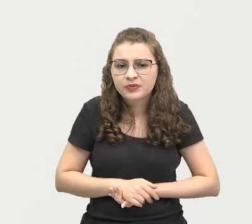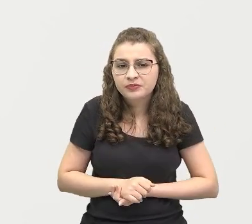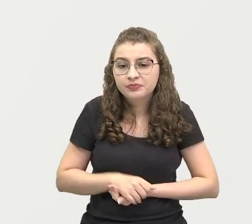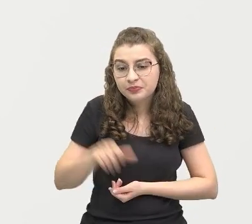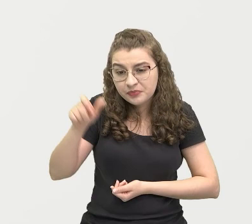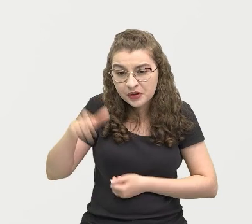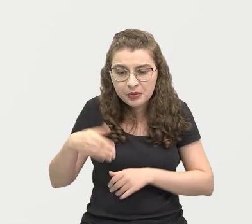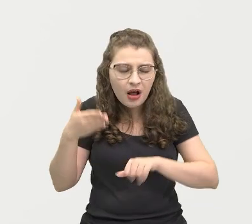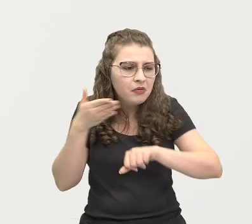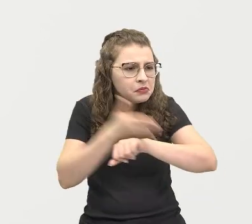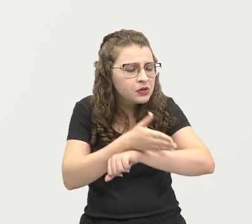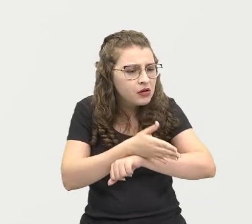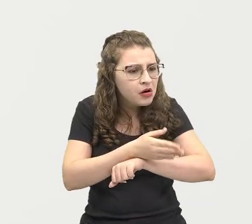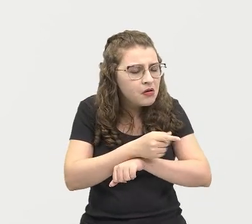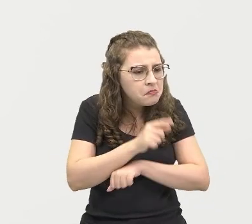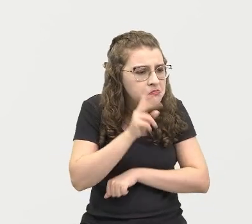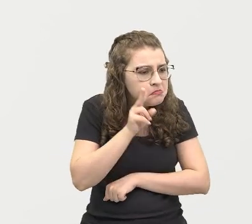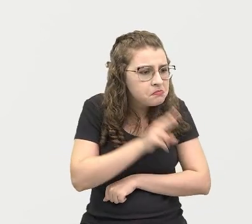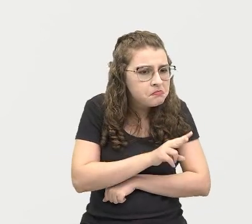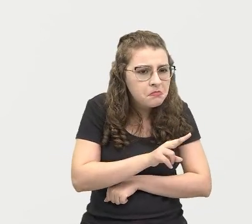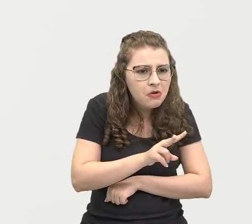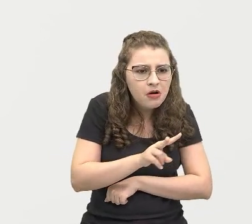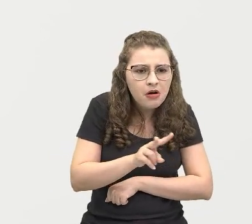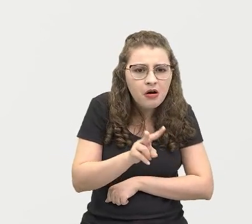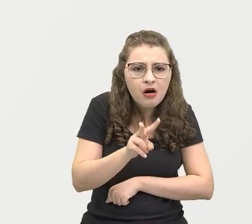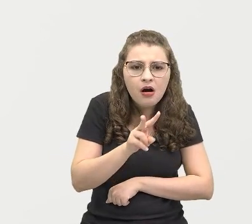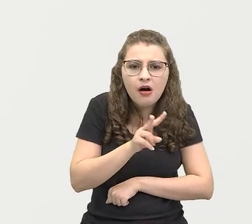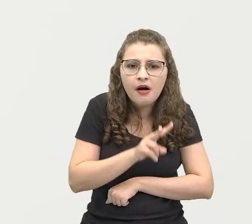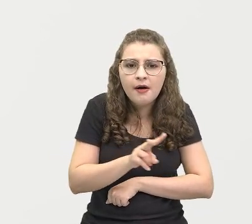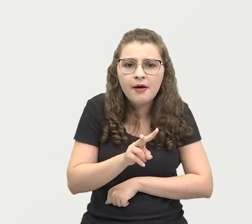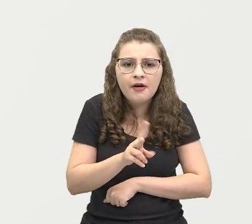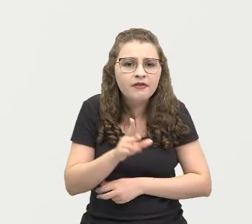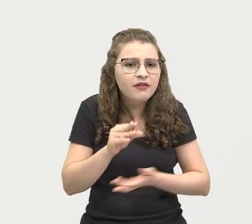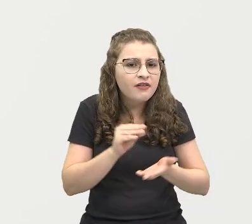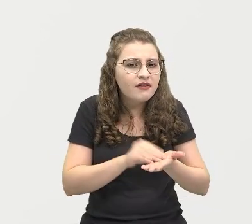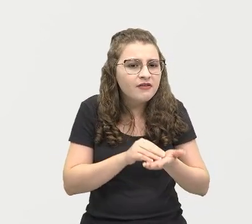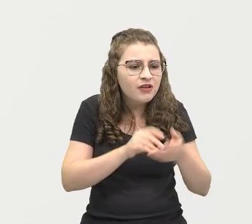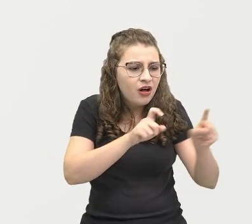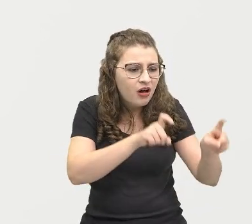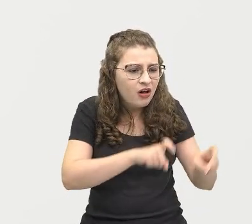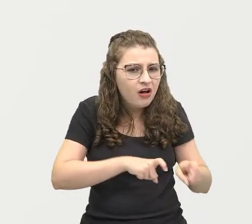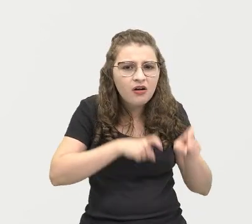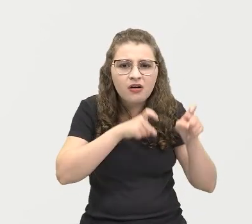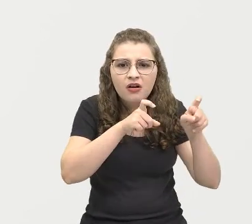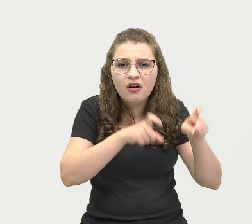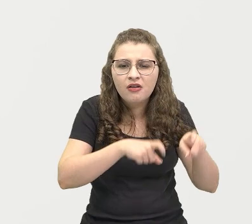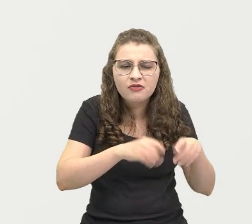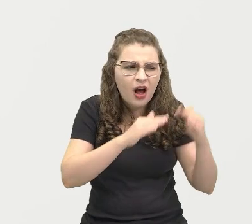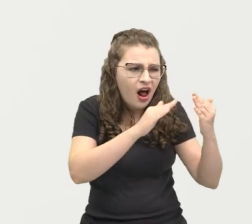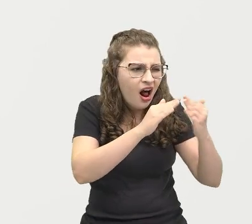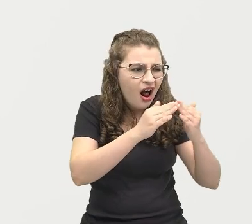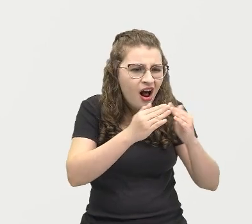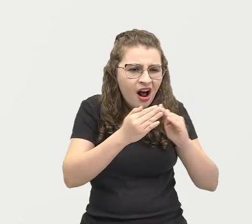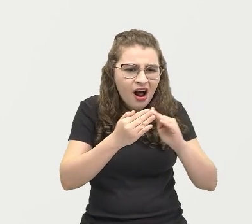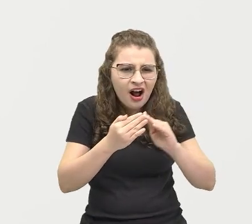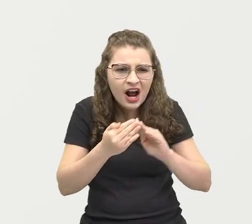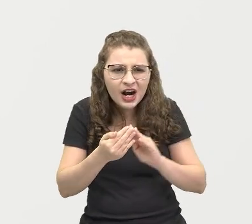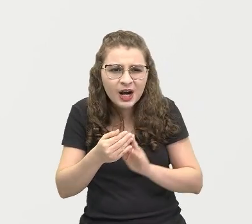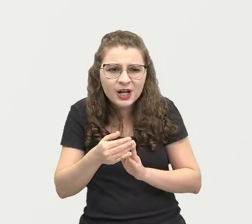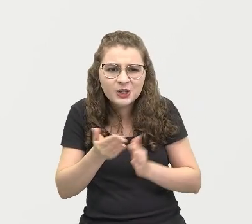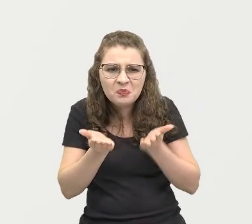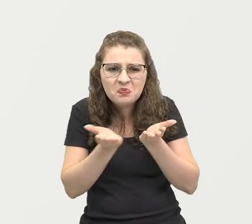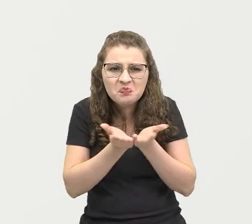certa região, e ela começa a falar, ó, a falta de cultivo, a pobreza das casas, o ar